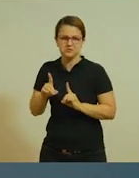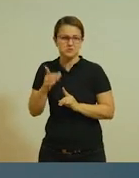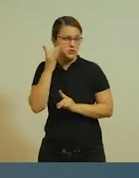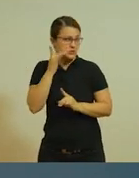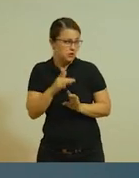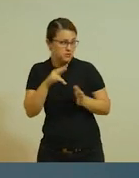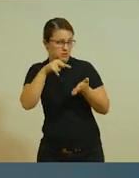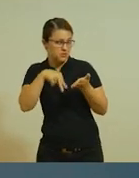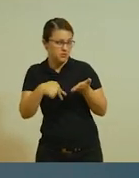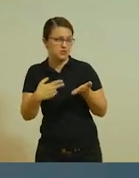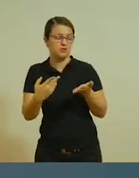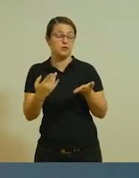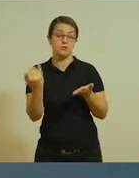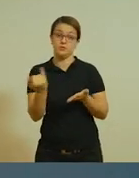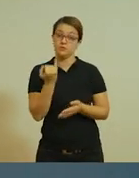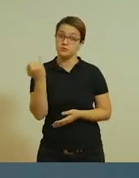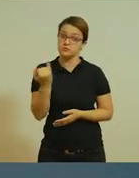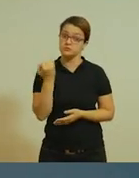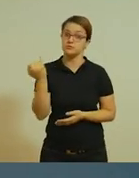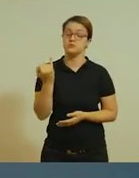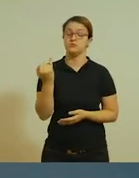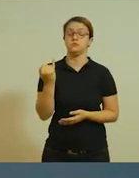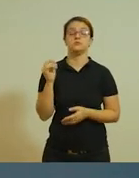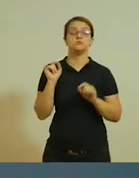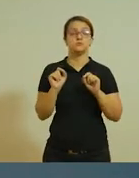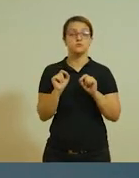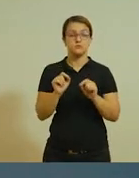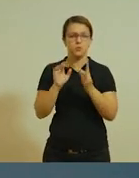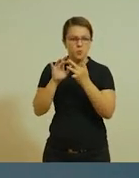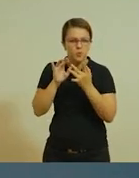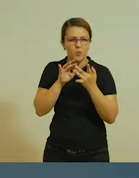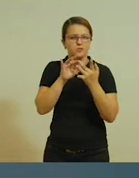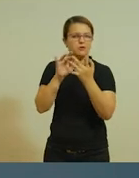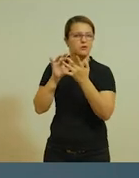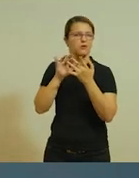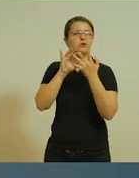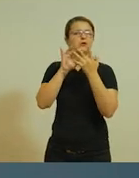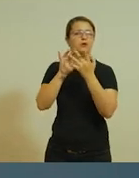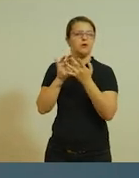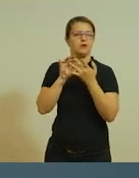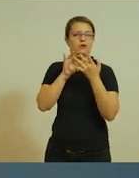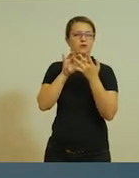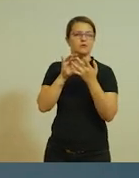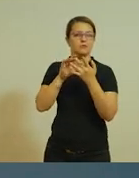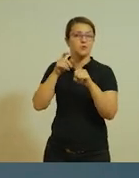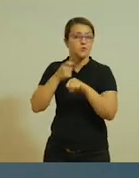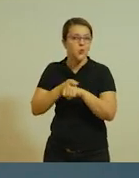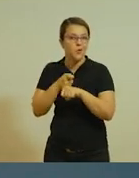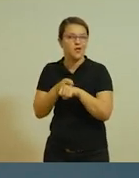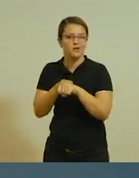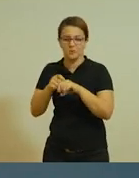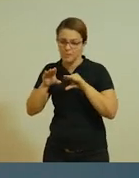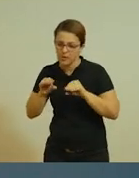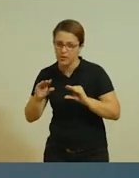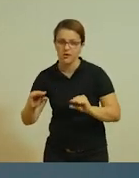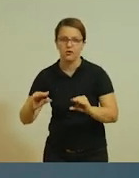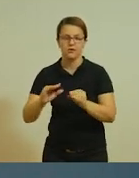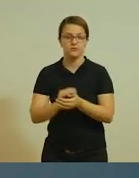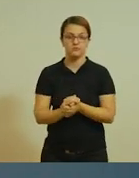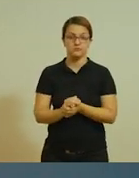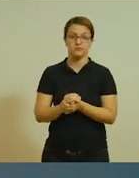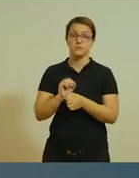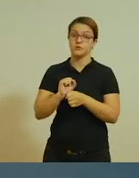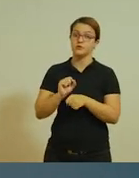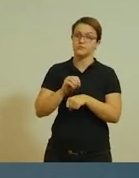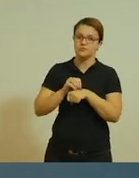estar alfabetizadas. Então é importante que elas tenham contato com alguma coisa mais concreta. Então a nossa sugestão é: